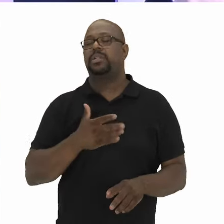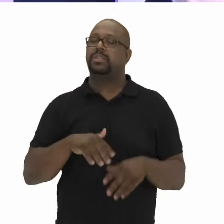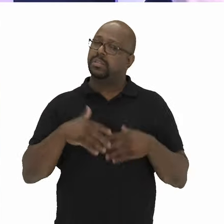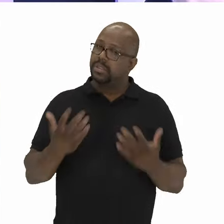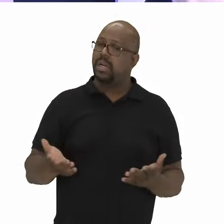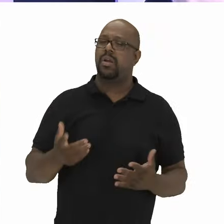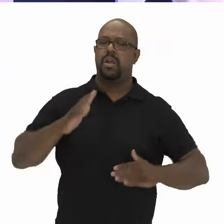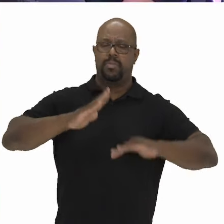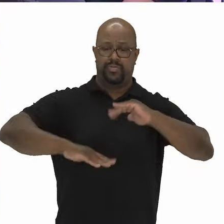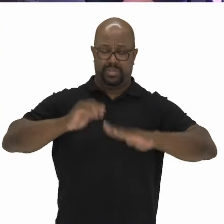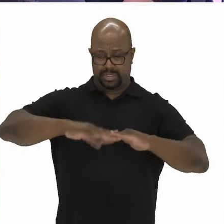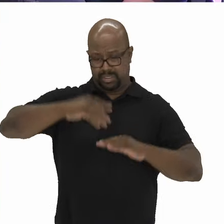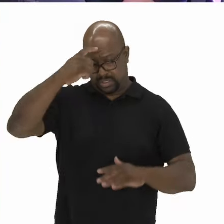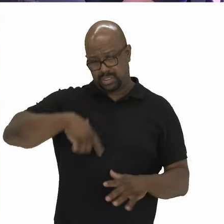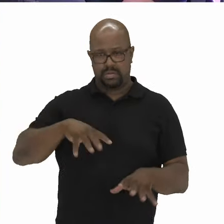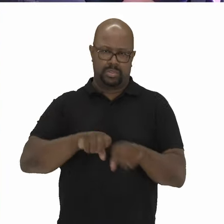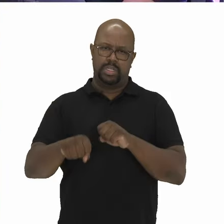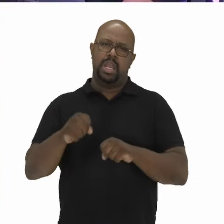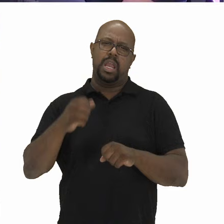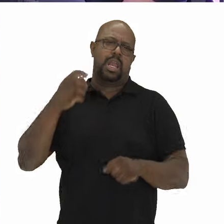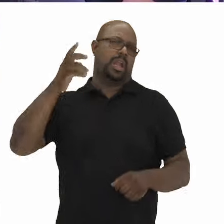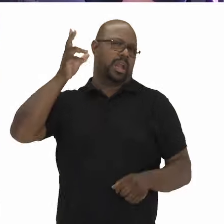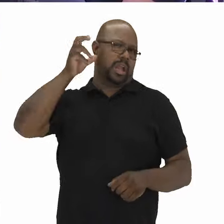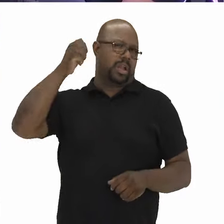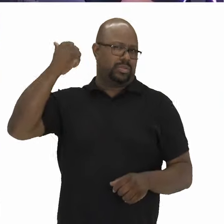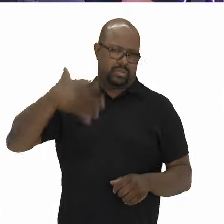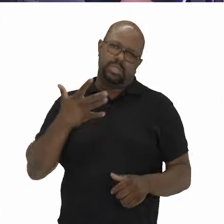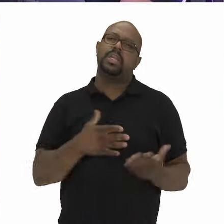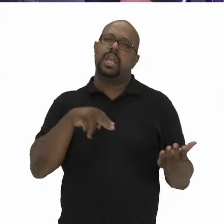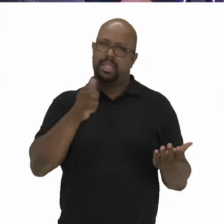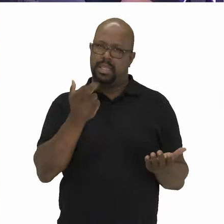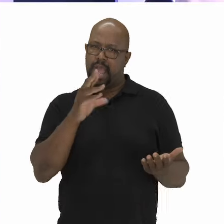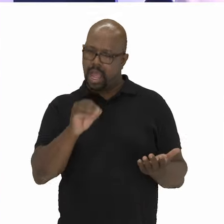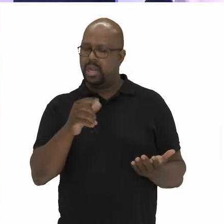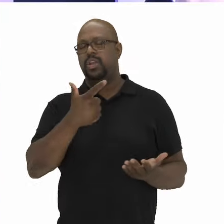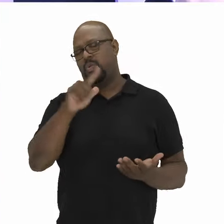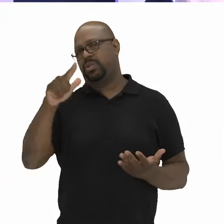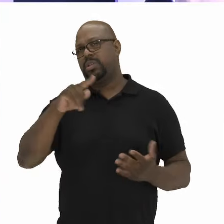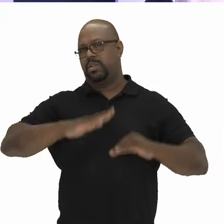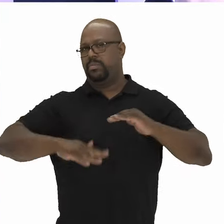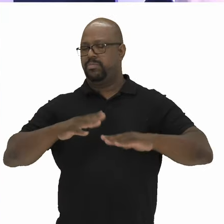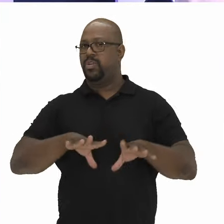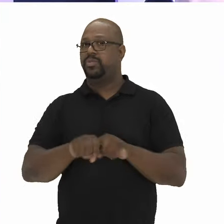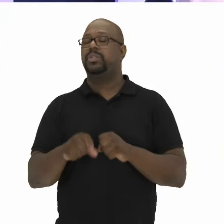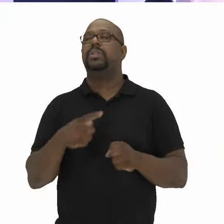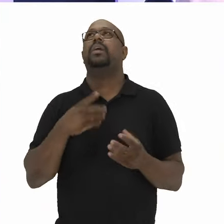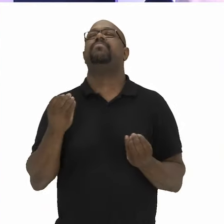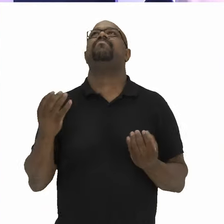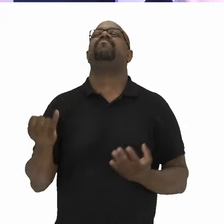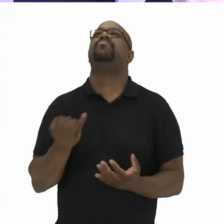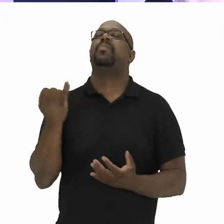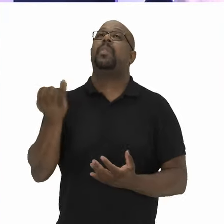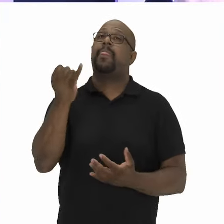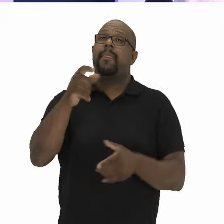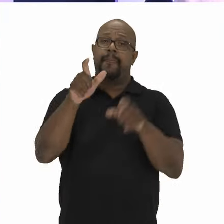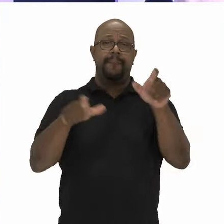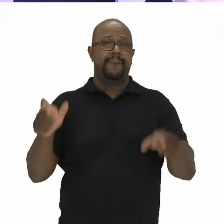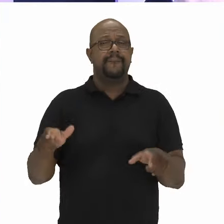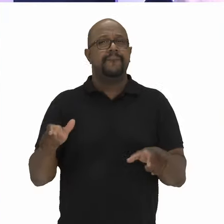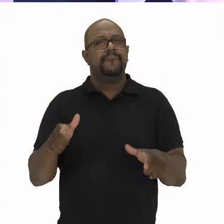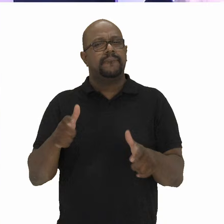enxergando então a profissão de audio de escritora como é a profissão que a Nara tem entre outras profissões é fundamental